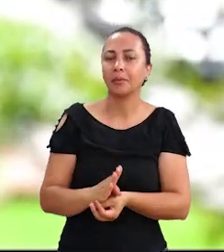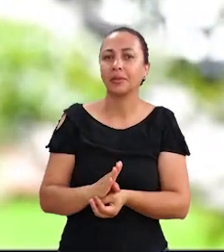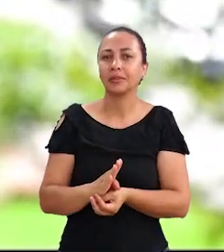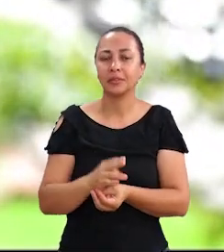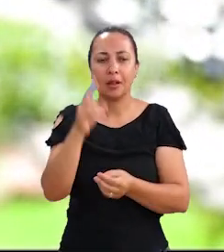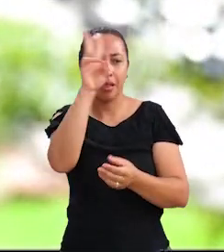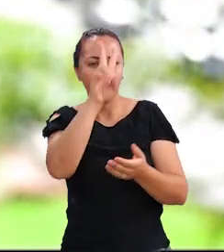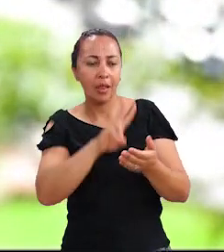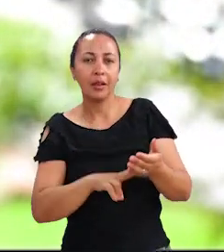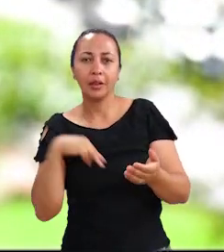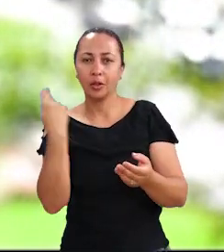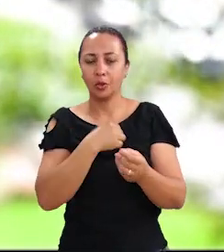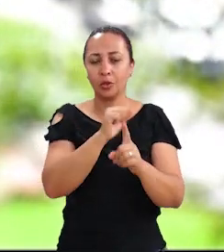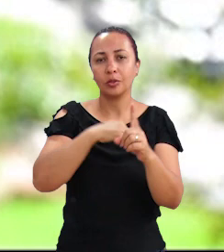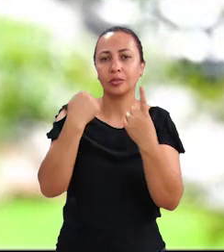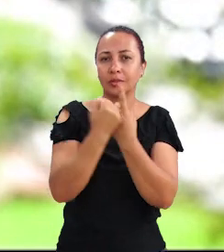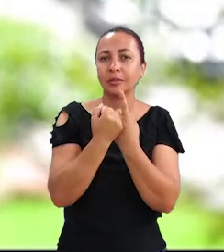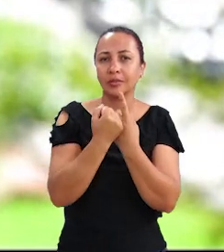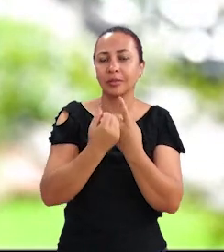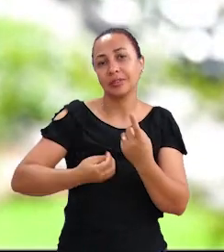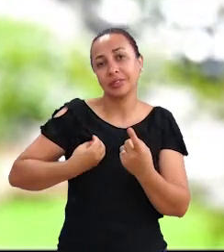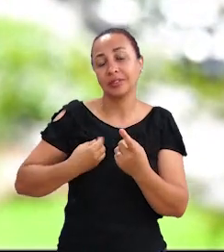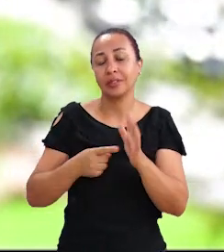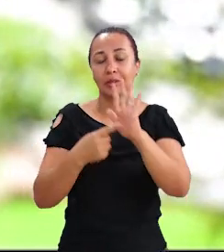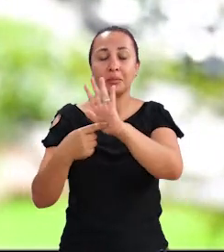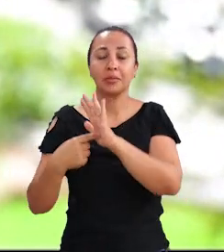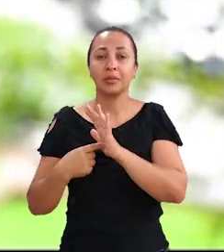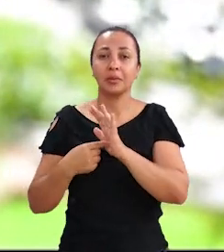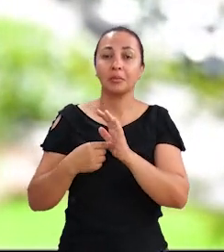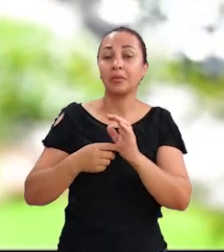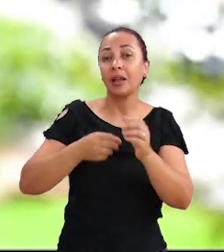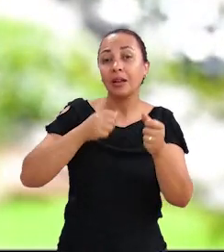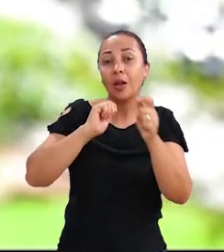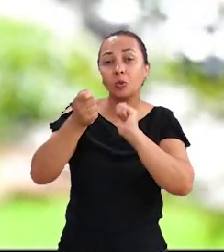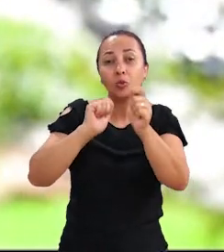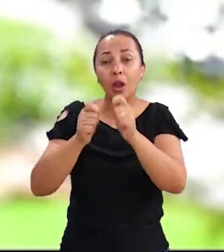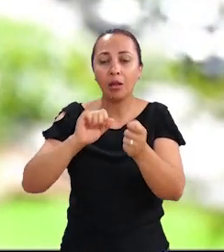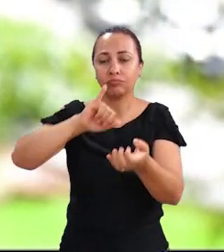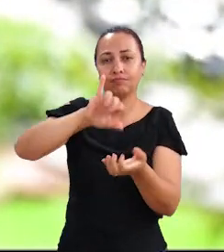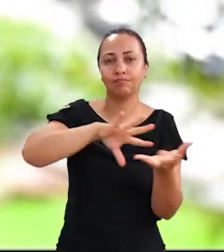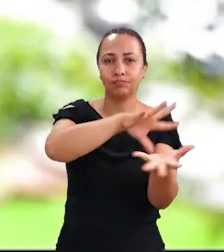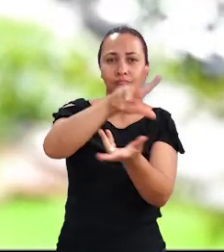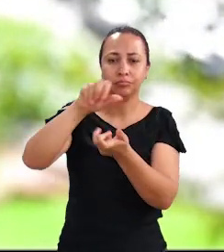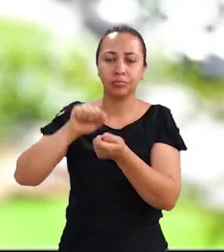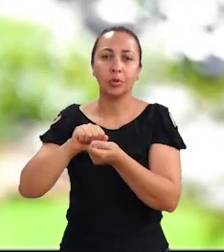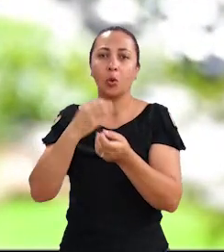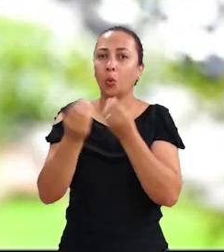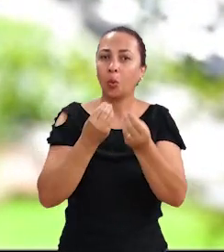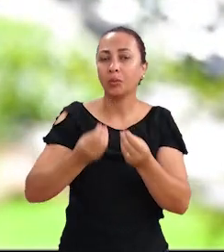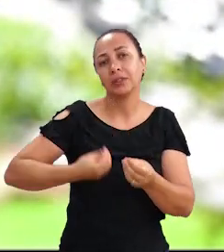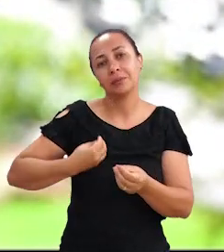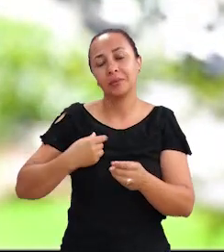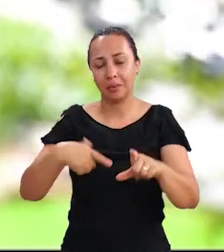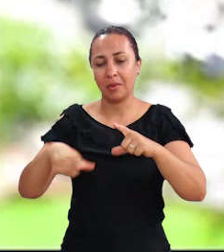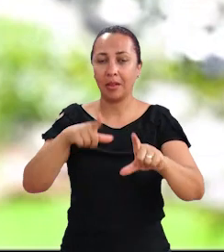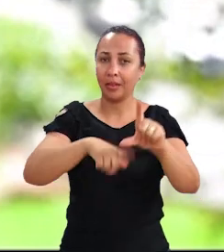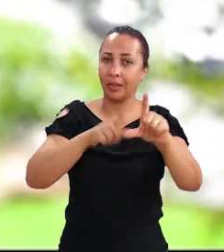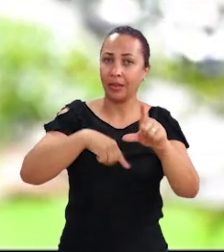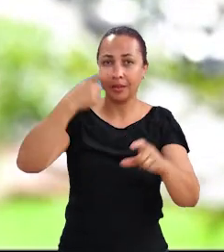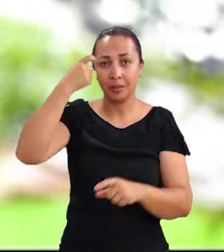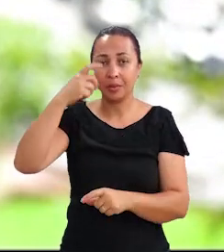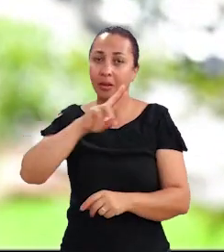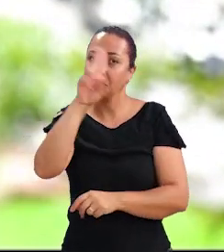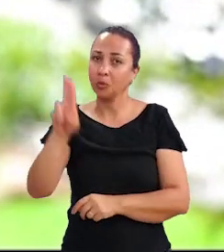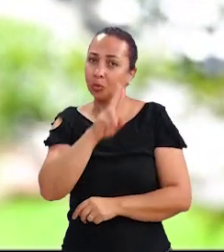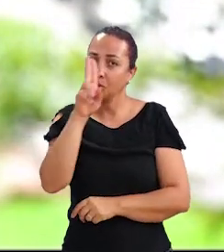Brasil brasileiro e a nossa sociedade está sendo representada pelas mídias internacionais. E como estamos trabalhando no âmbito de letras espanhol,